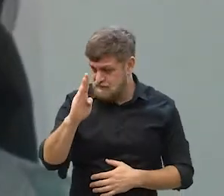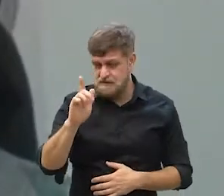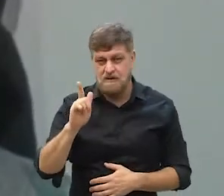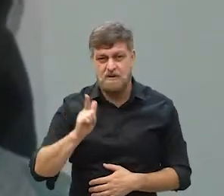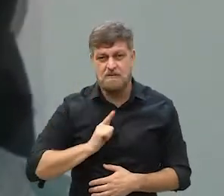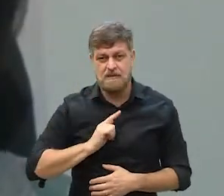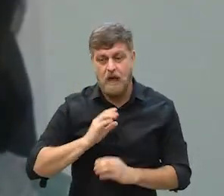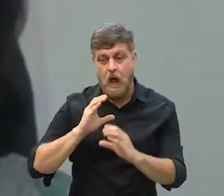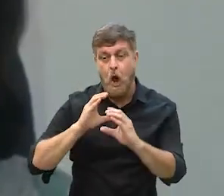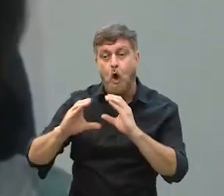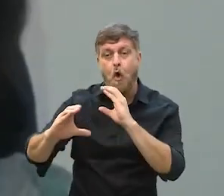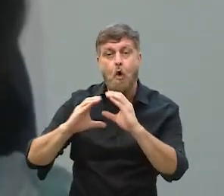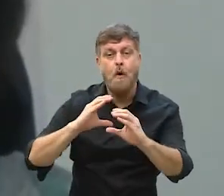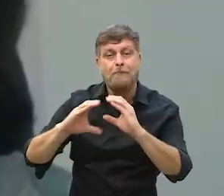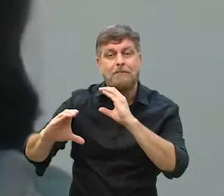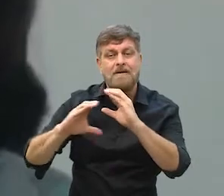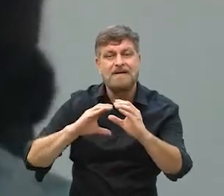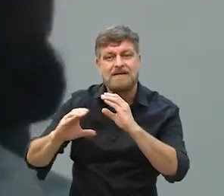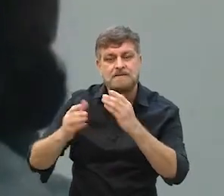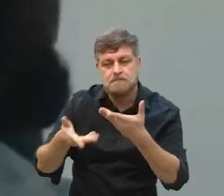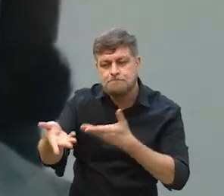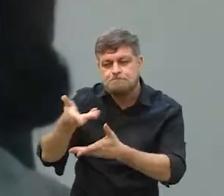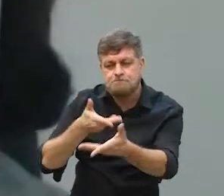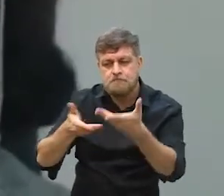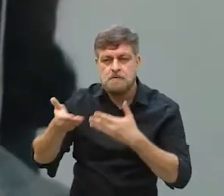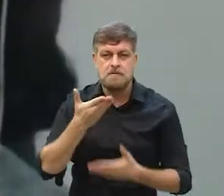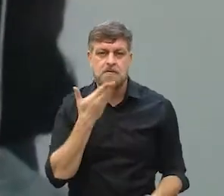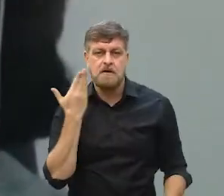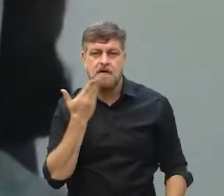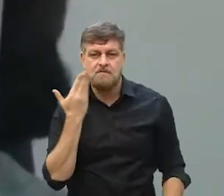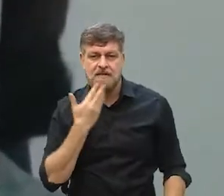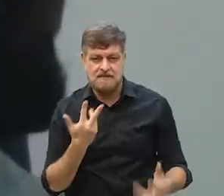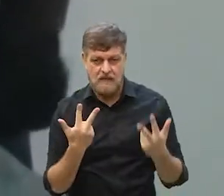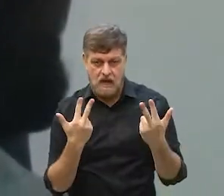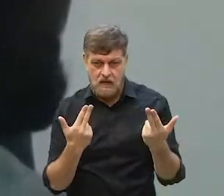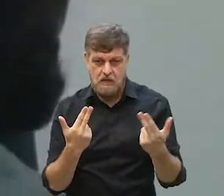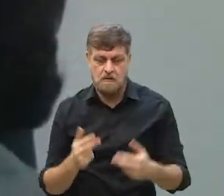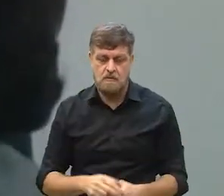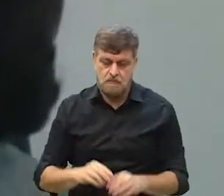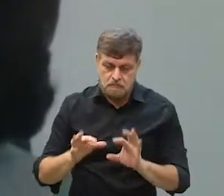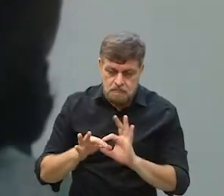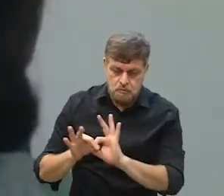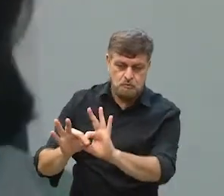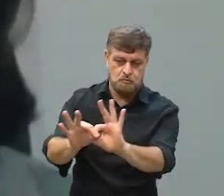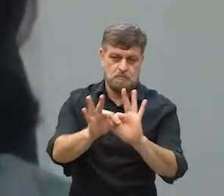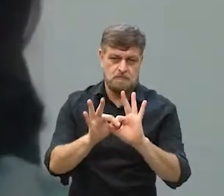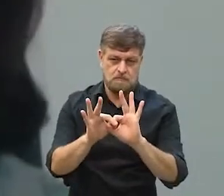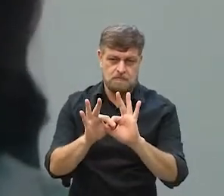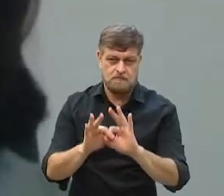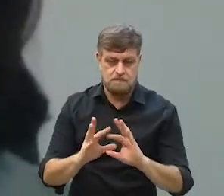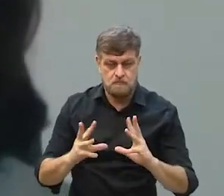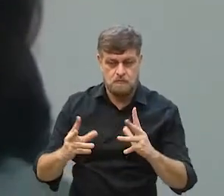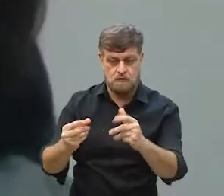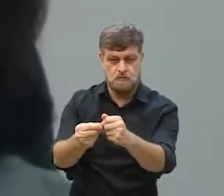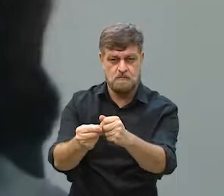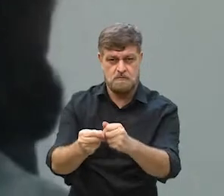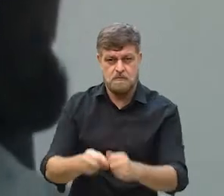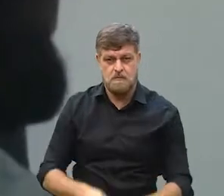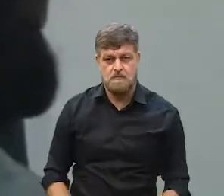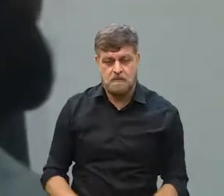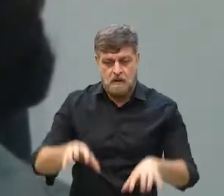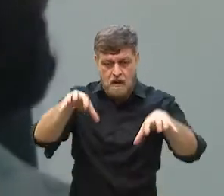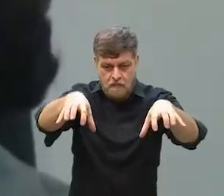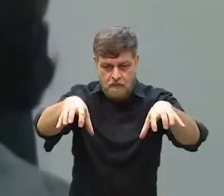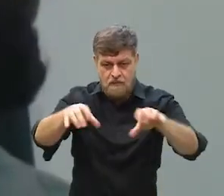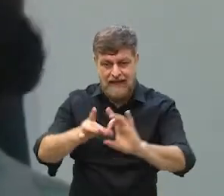extremamente comunicativa, né? De uma comunicação fácil com todos. Então, acho importante a autonomia dos distritos